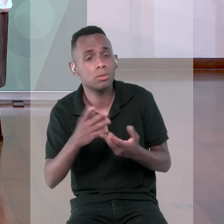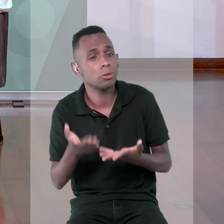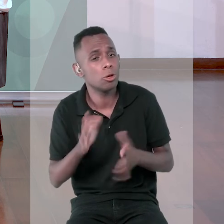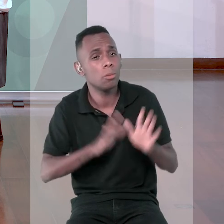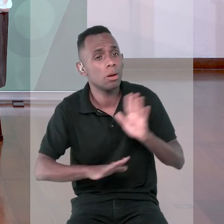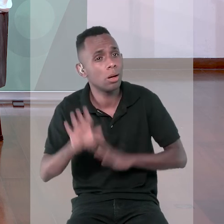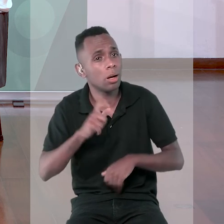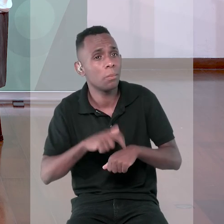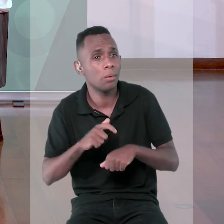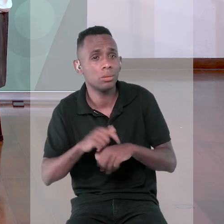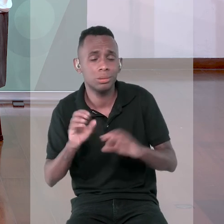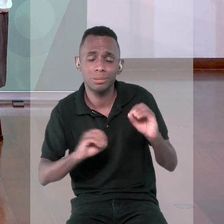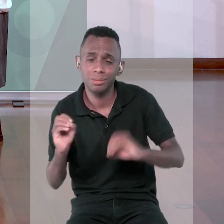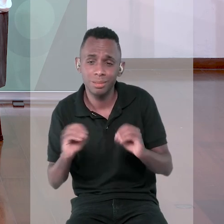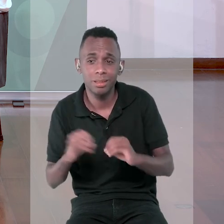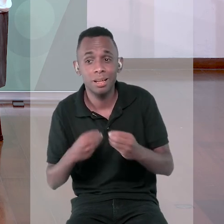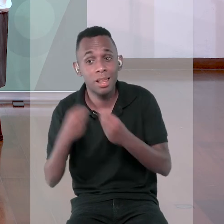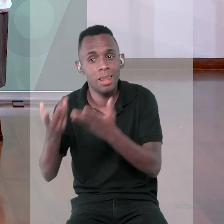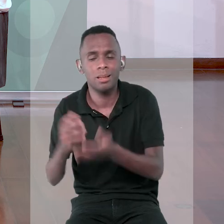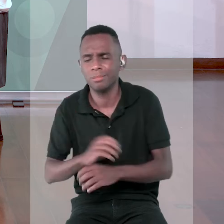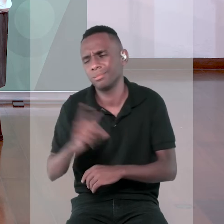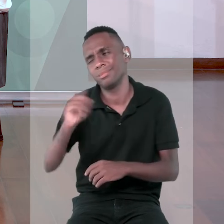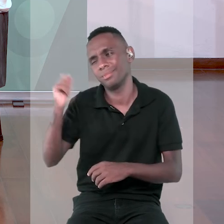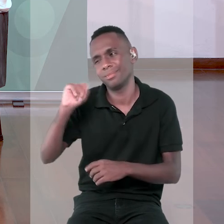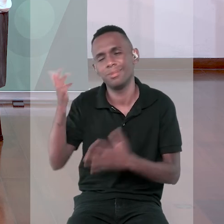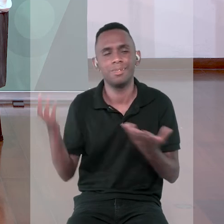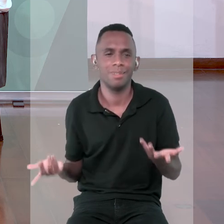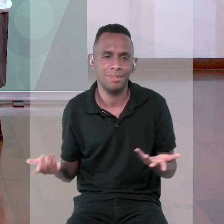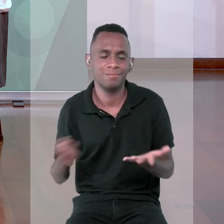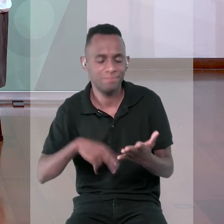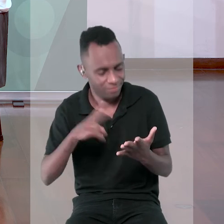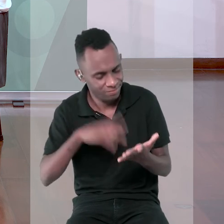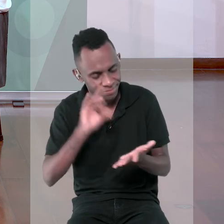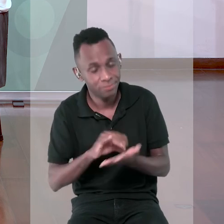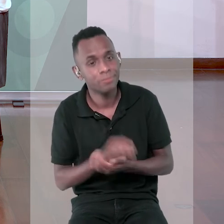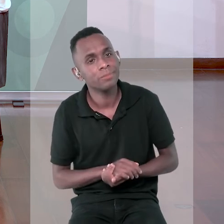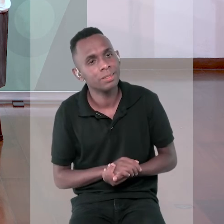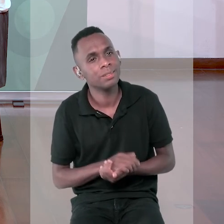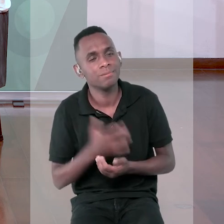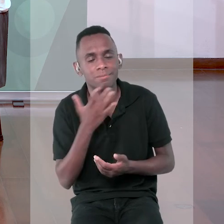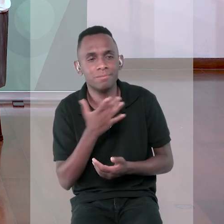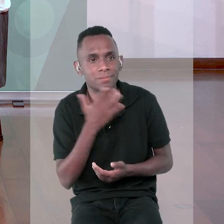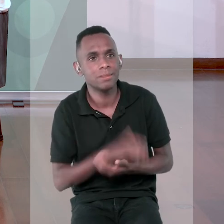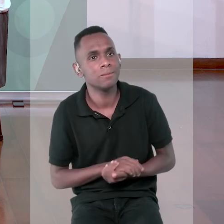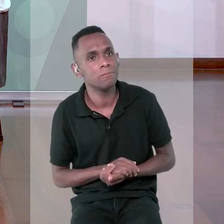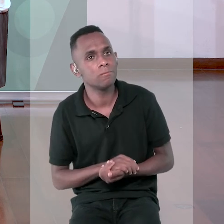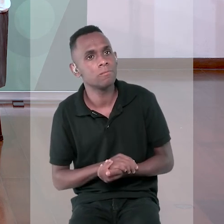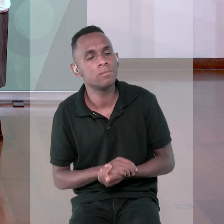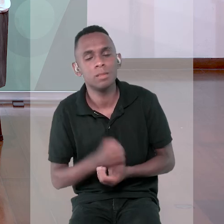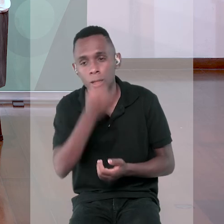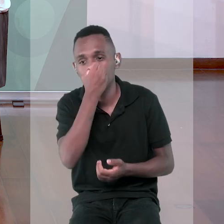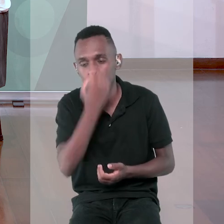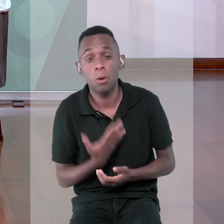livro, você não está com tempo para nada, toma aqui. Falei, não tem jeito. Mas foi uma delícia.